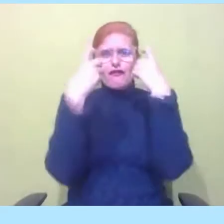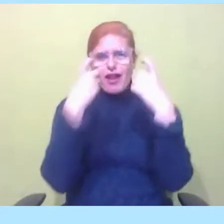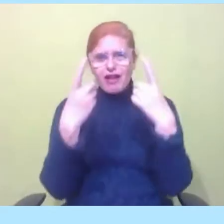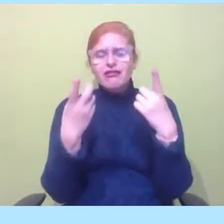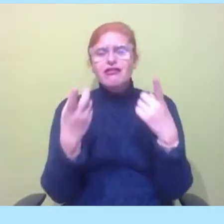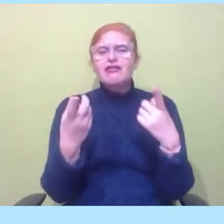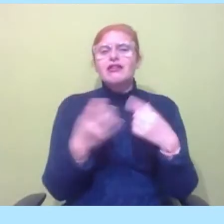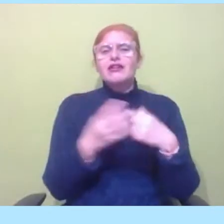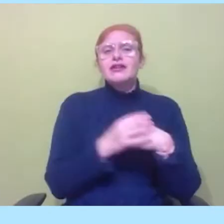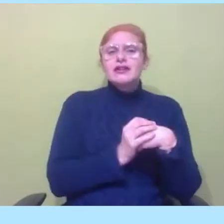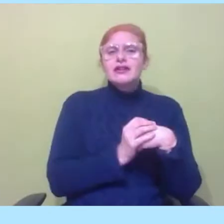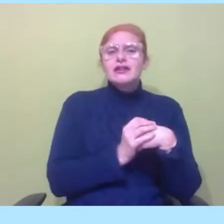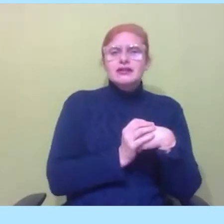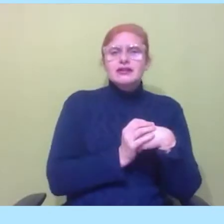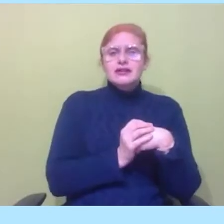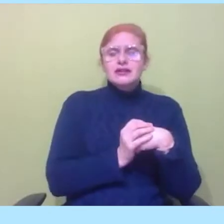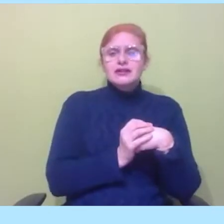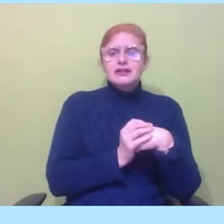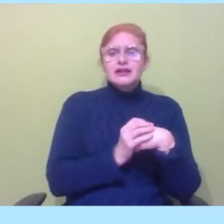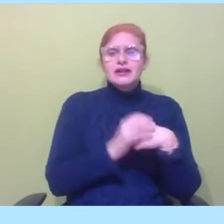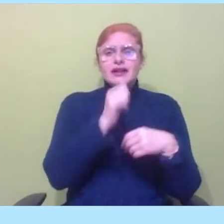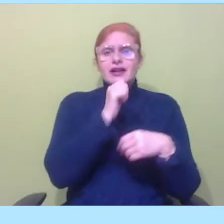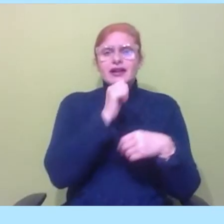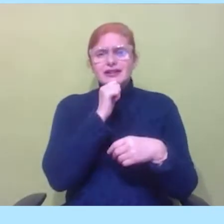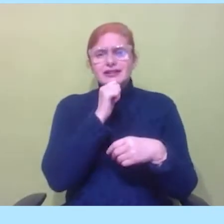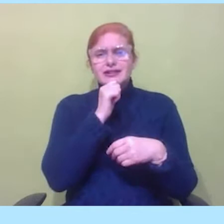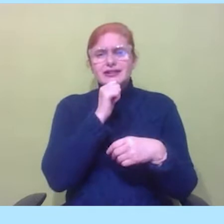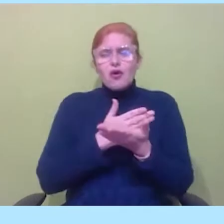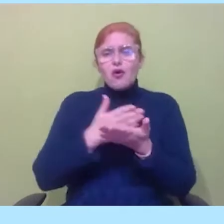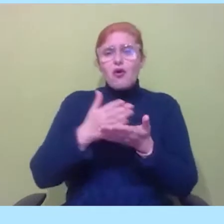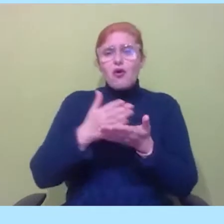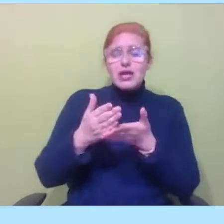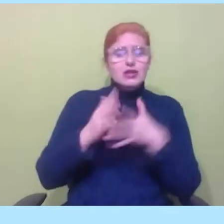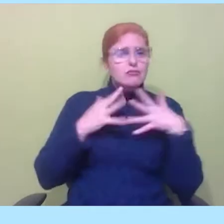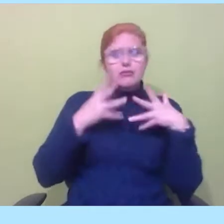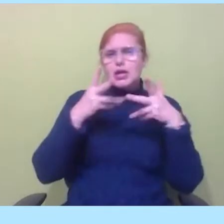Ainda era tudo muito cru, era muito cru para todas as pessoas, né?